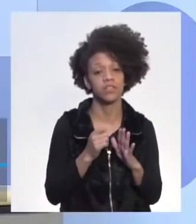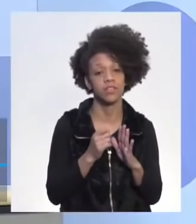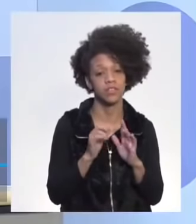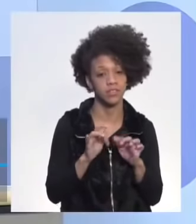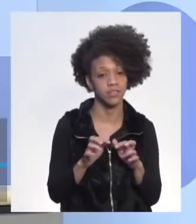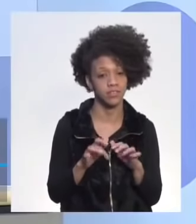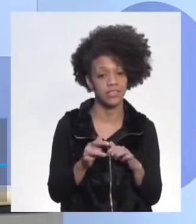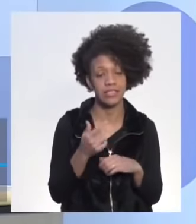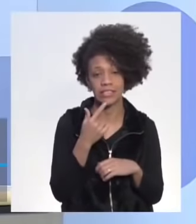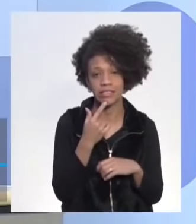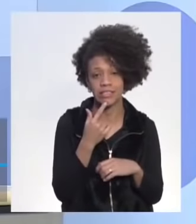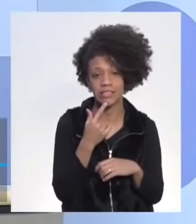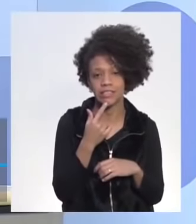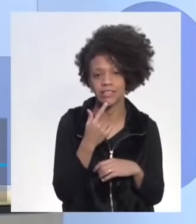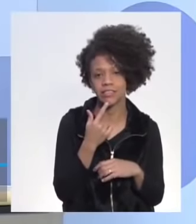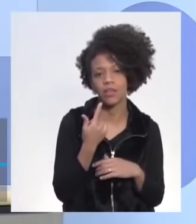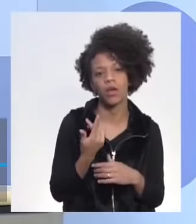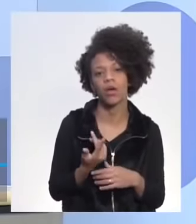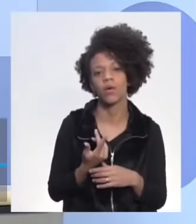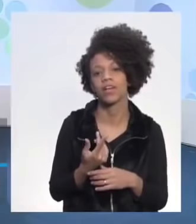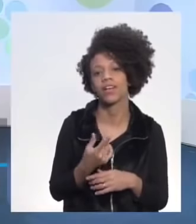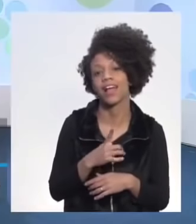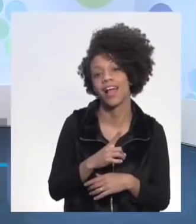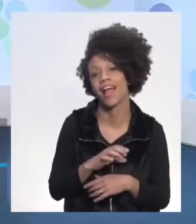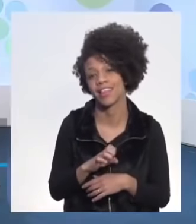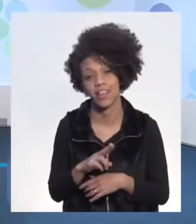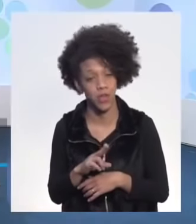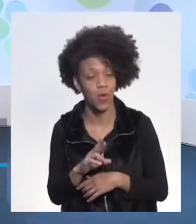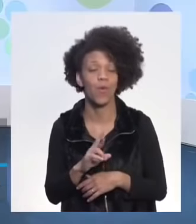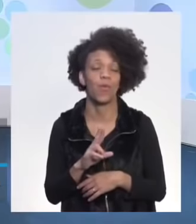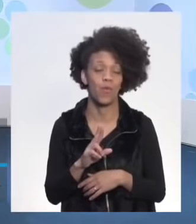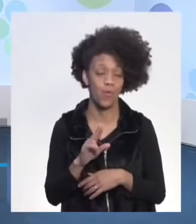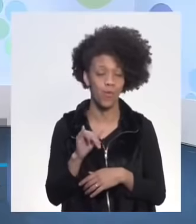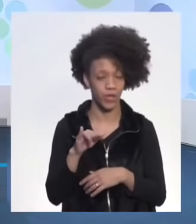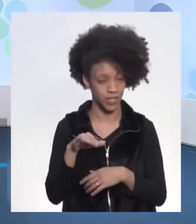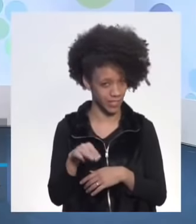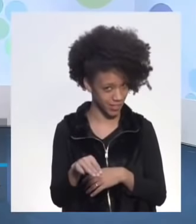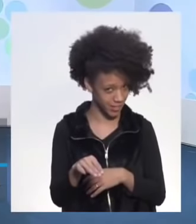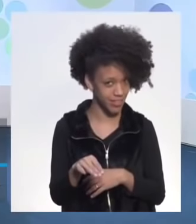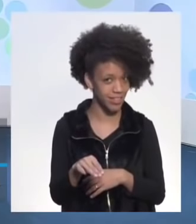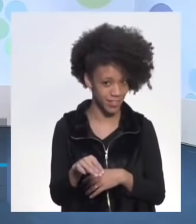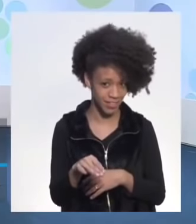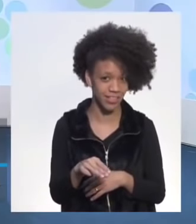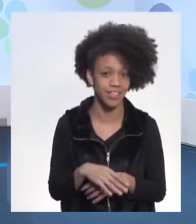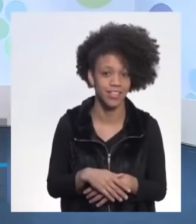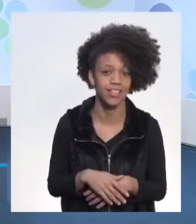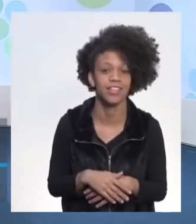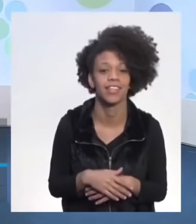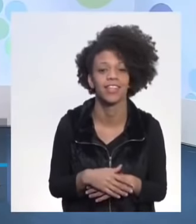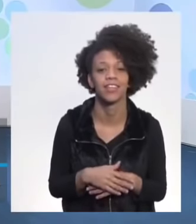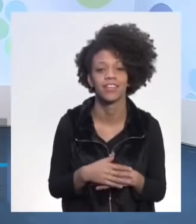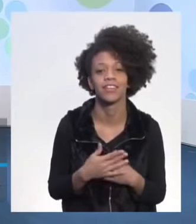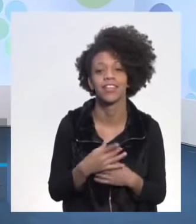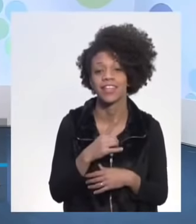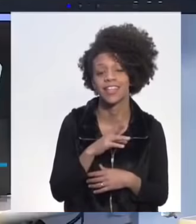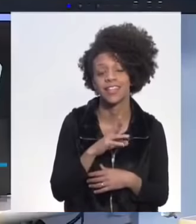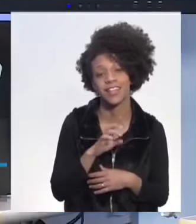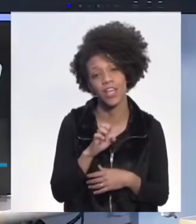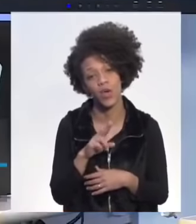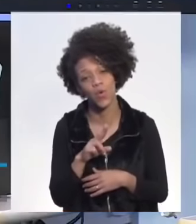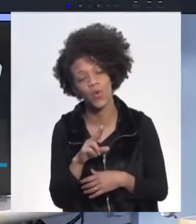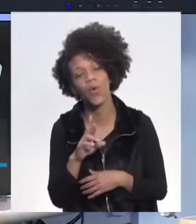alguma coisa... Como eles falam, deu ruim, não deu ruim, né? É o deu ruim, deveria ser ruim, mas eles falam eles ruim. Ah, deu ruim, né? Ah,